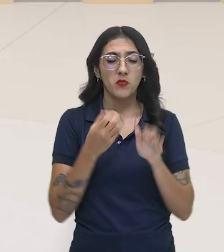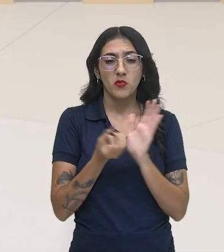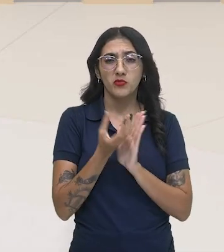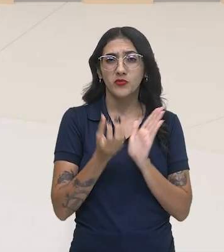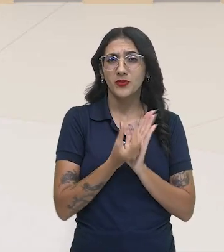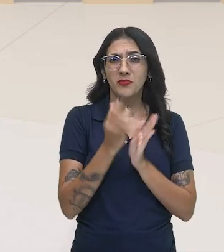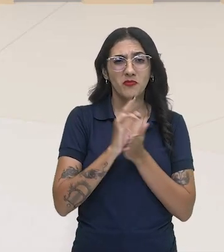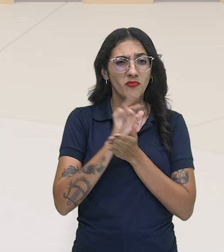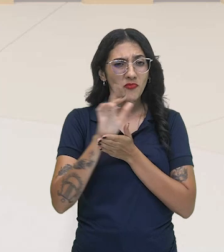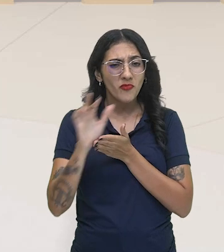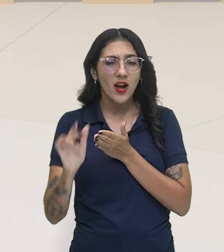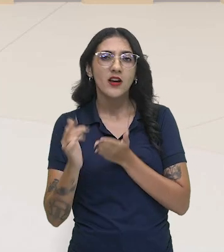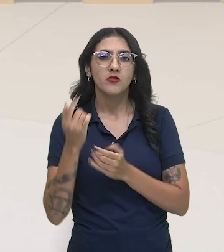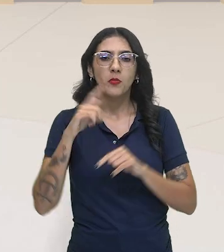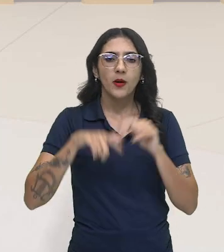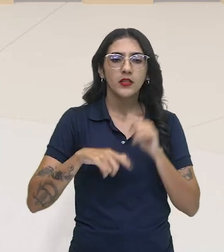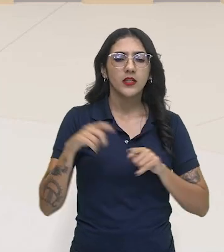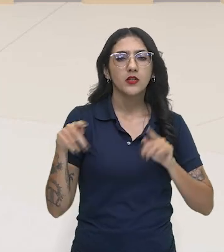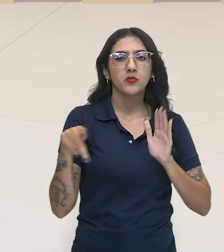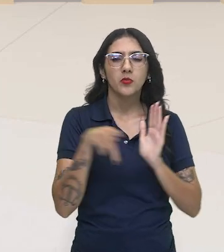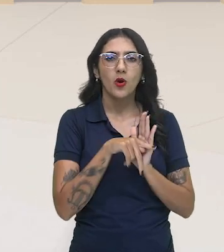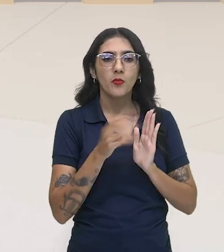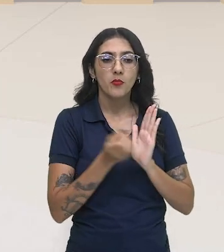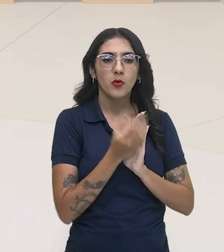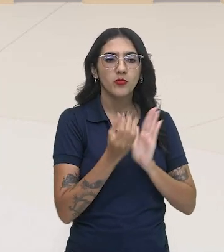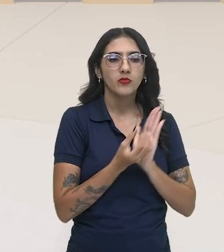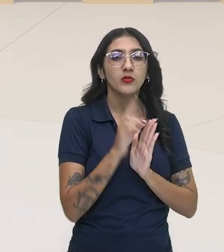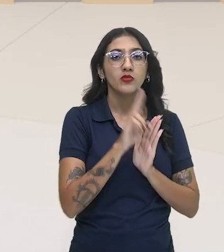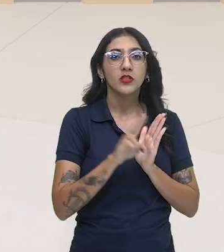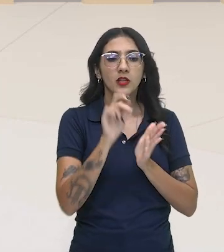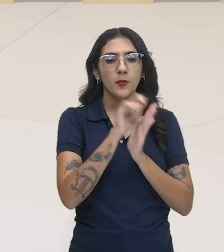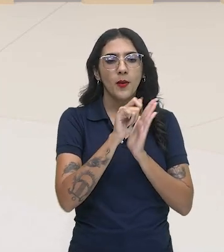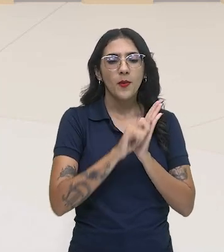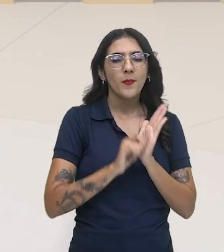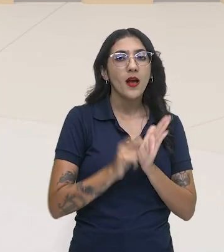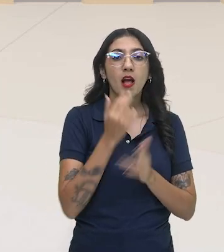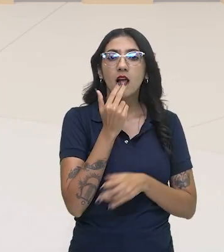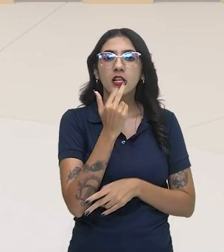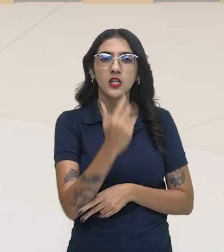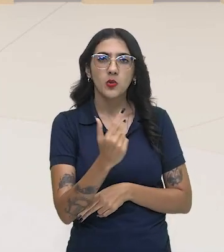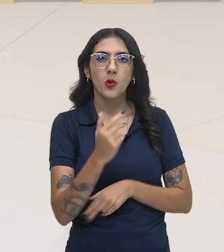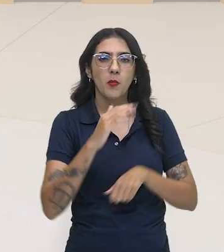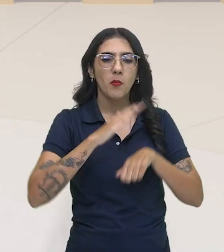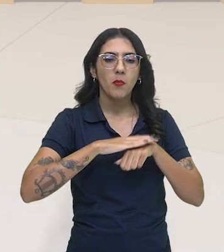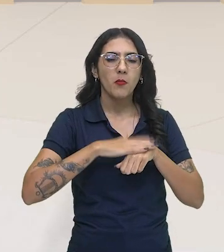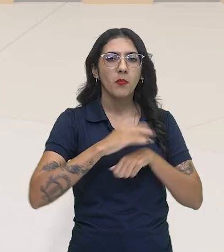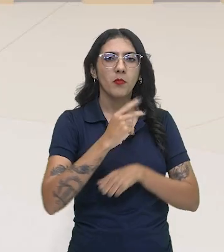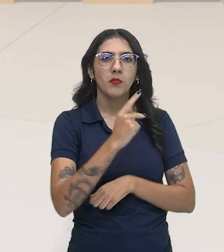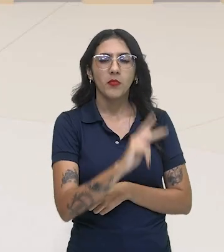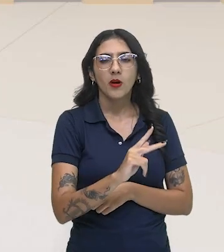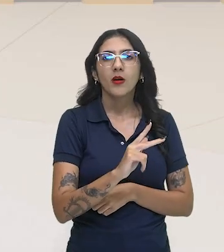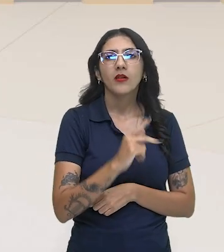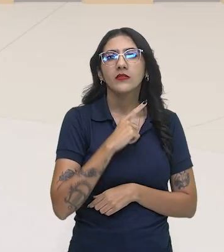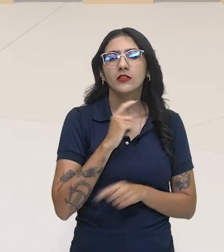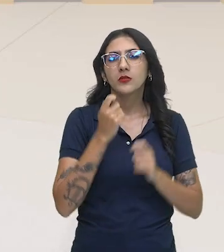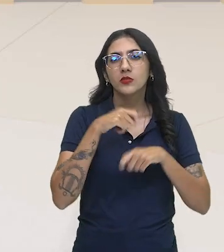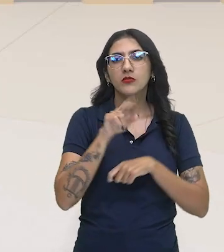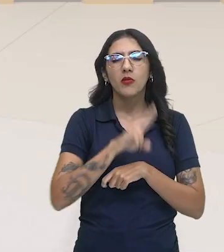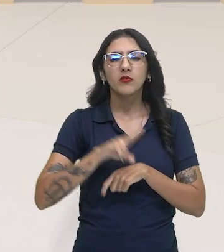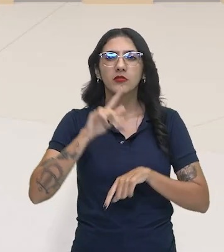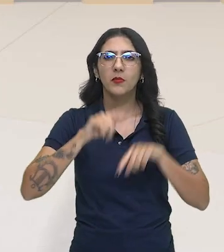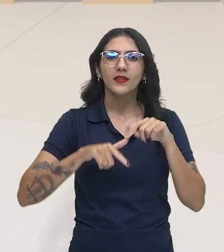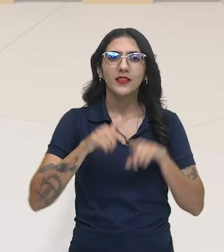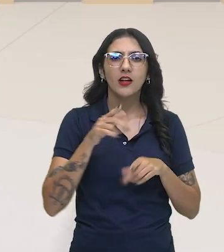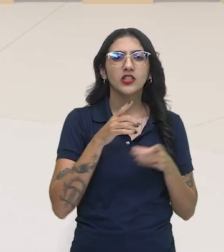materiais escritos na língua uerequena, que isso é importante. Olha só que bacana, o reconhecimento, né, da própria comunidade em materiais